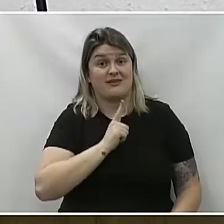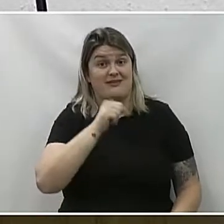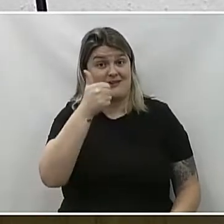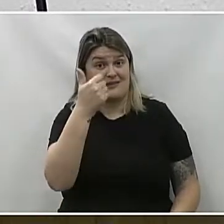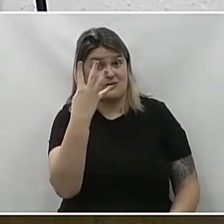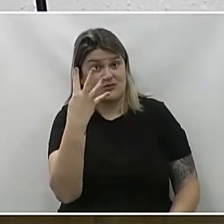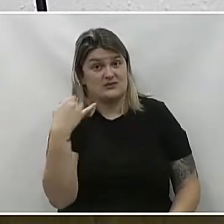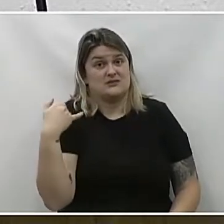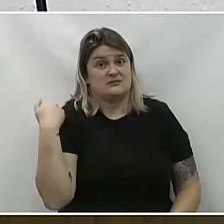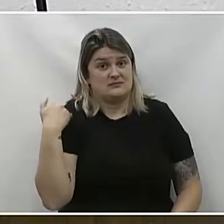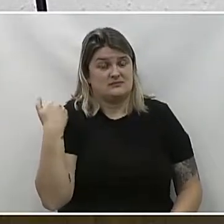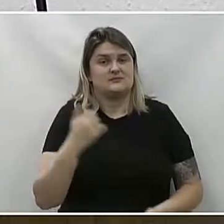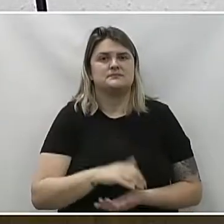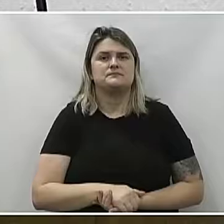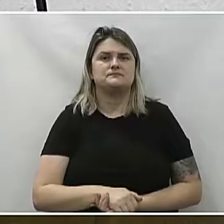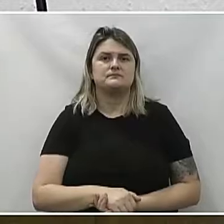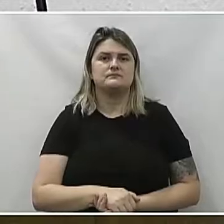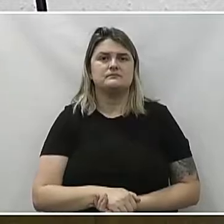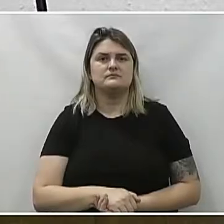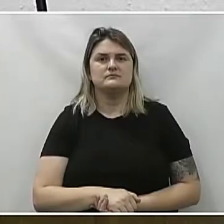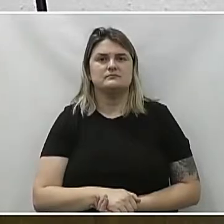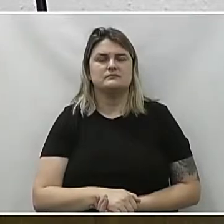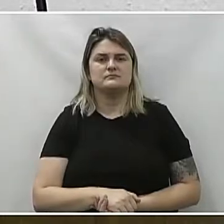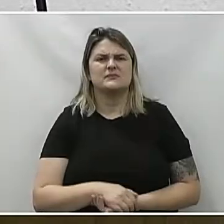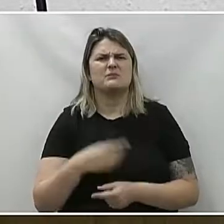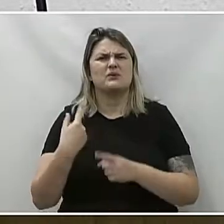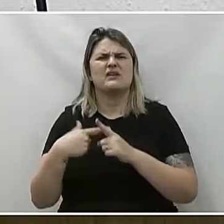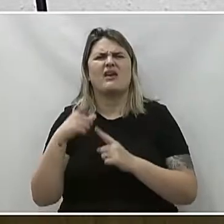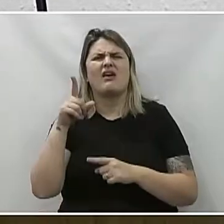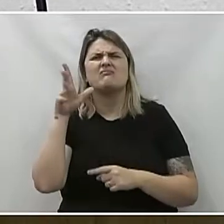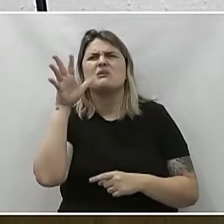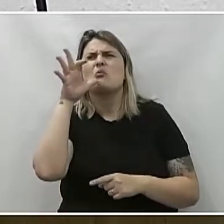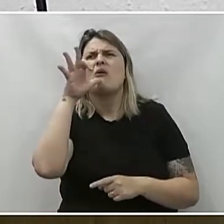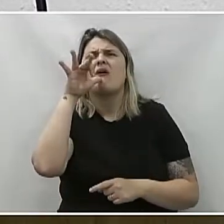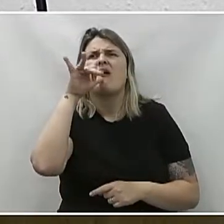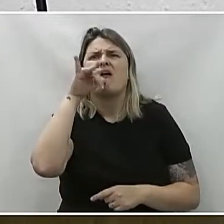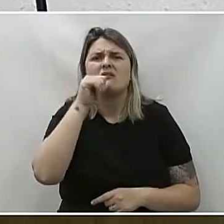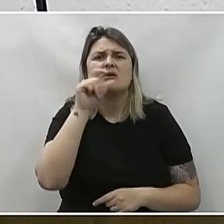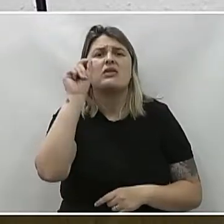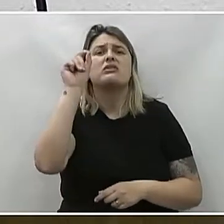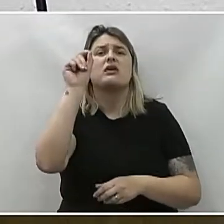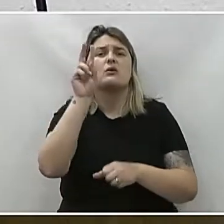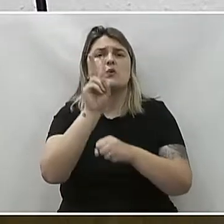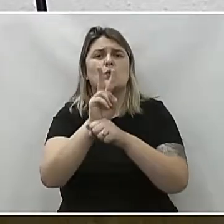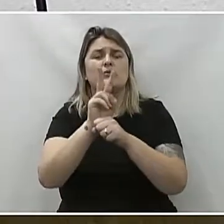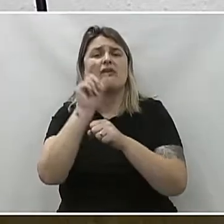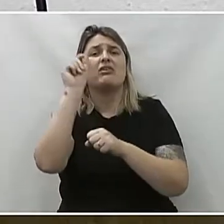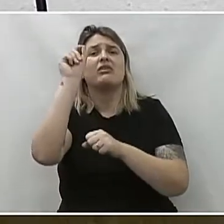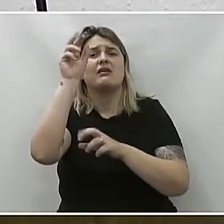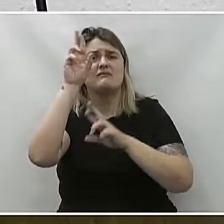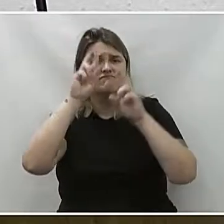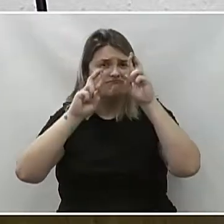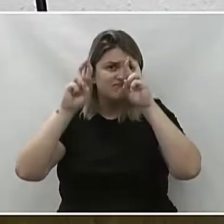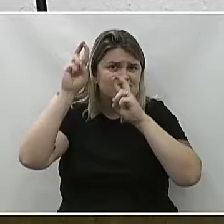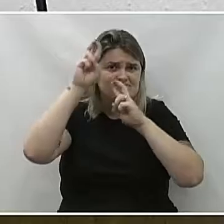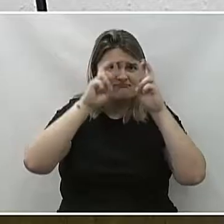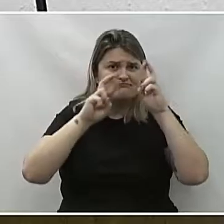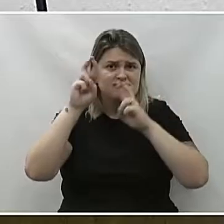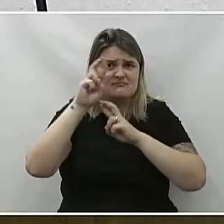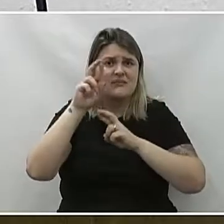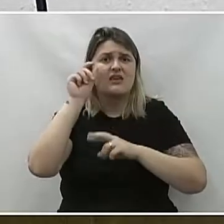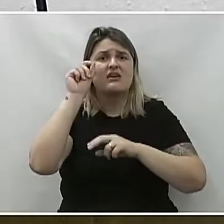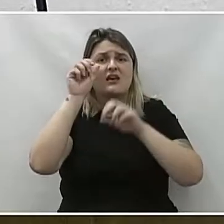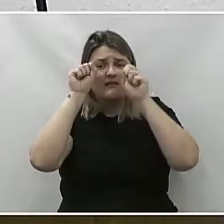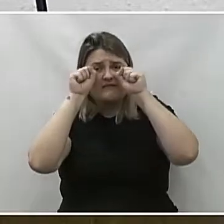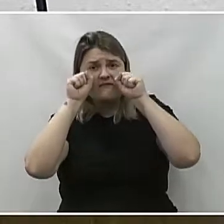assim... Então, por que disso, né? Então, quem que cuida disso? Quem que está fiscalizando isso? Quem que está